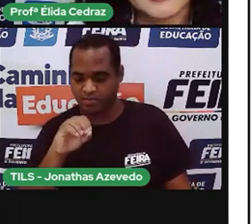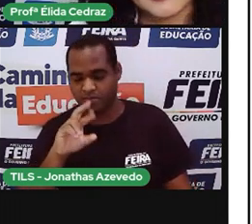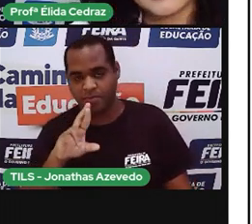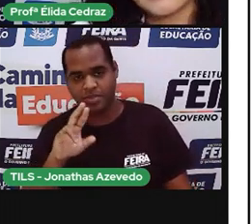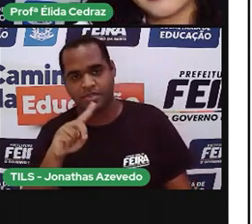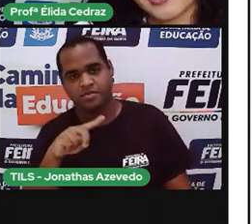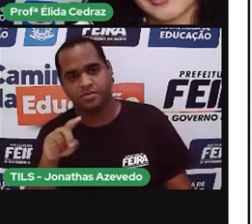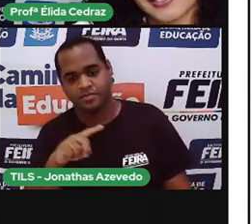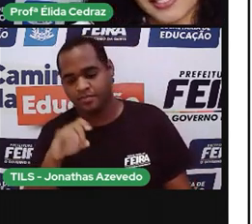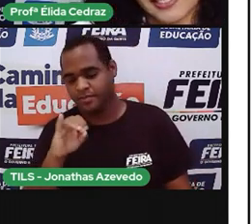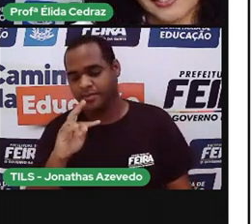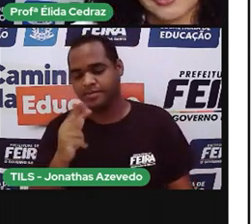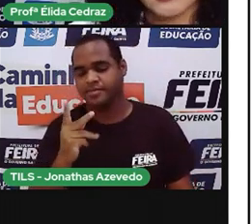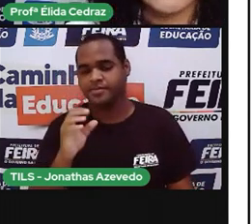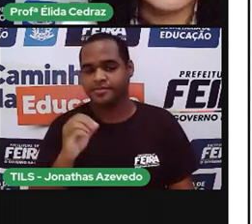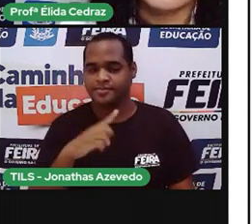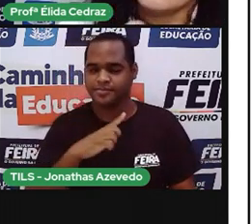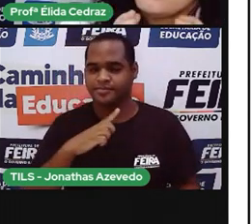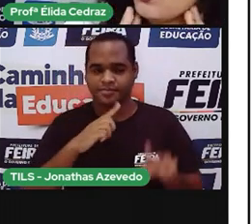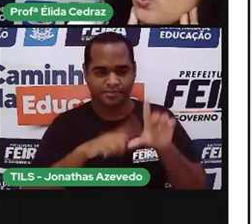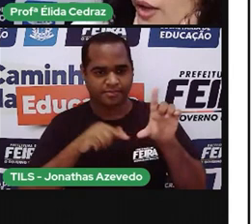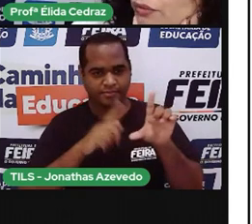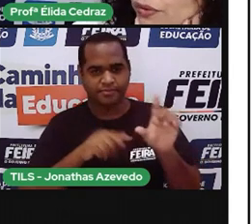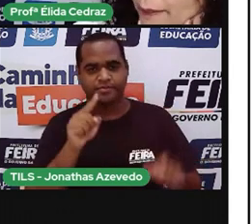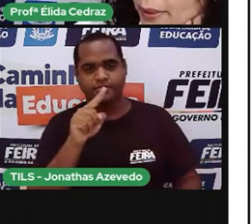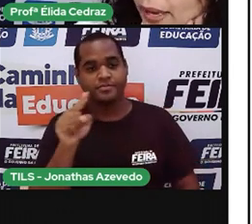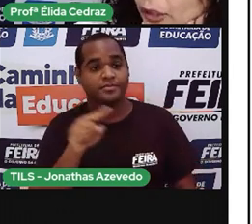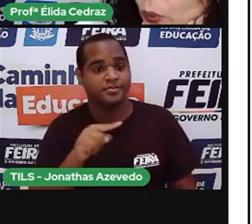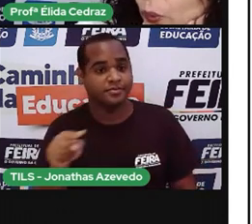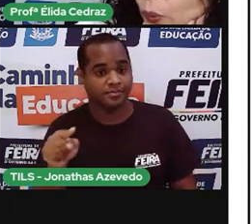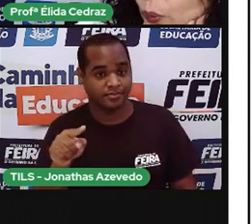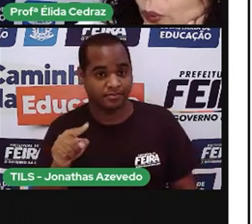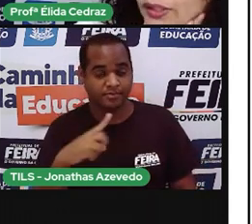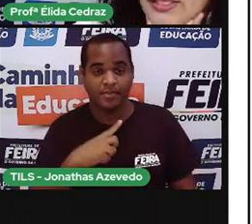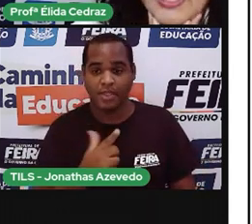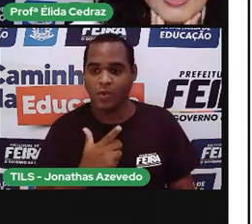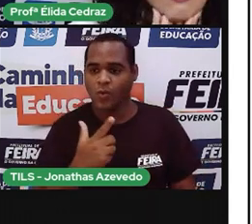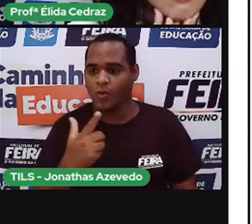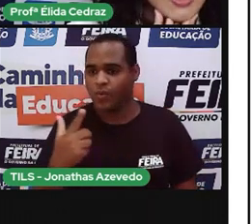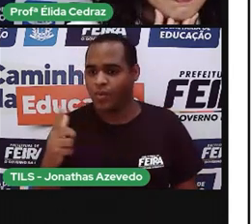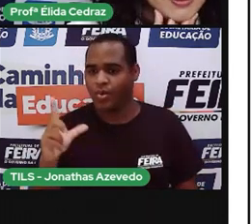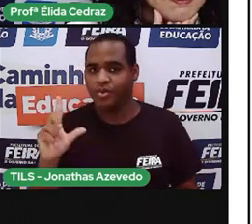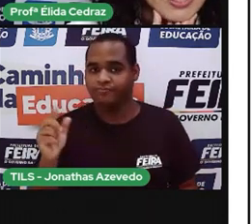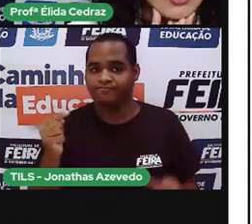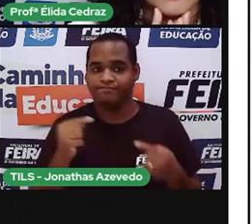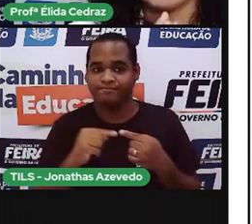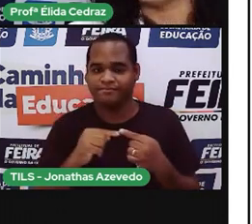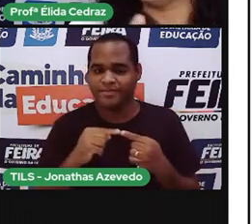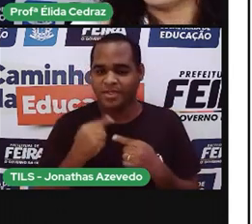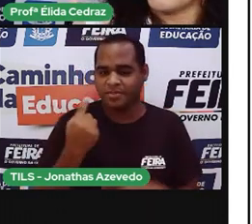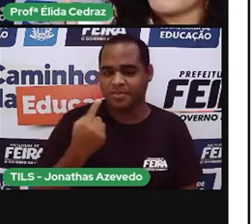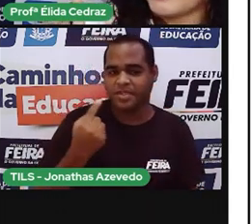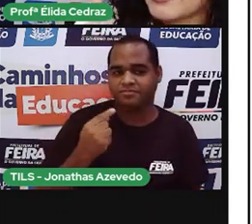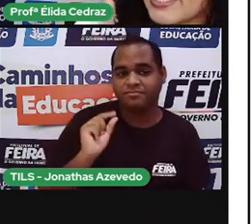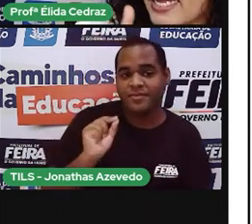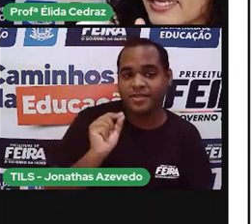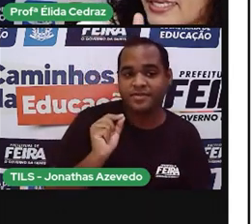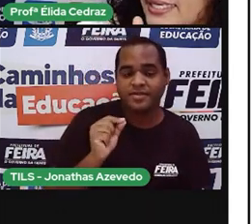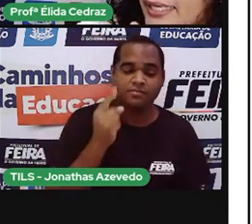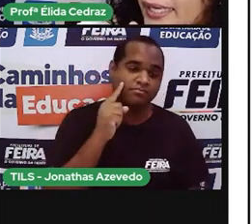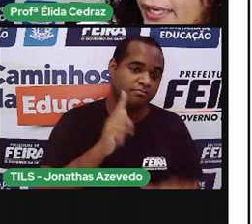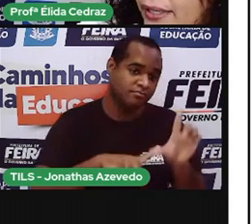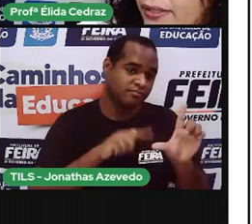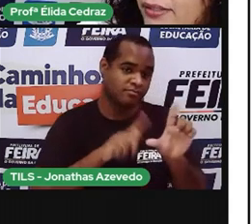tamborzinho tem a letra Z. No alfabeto, quem vem primeiro? A